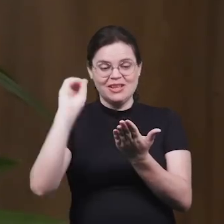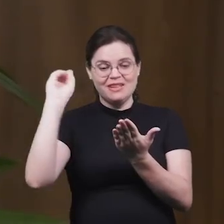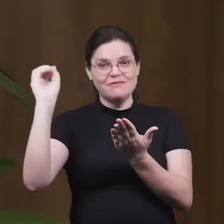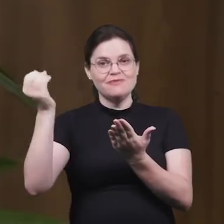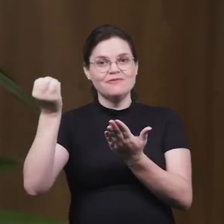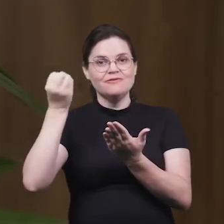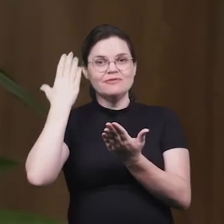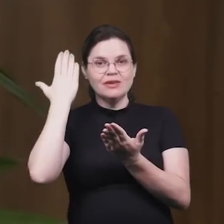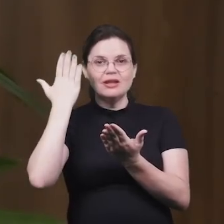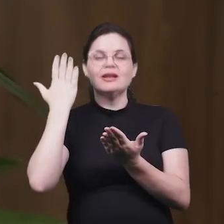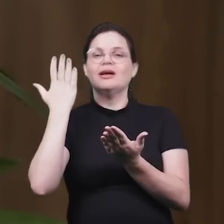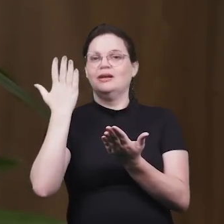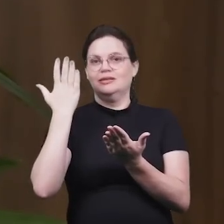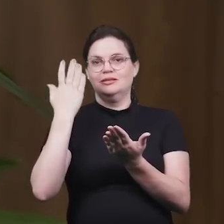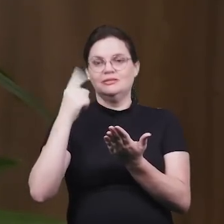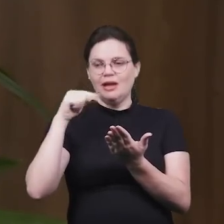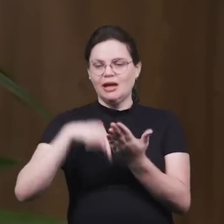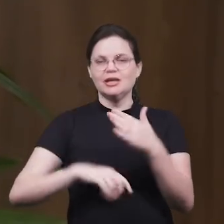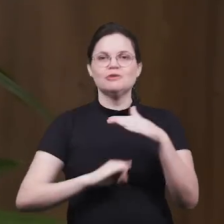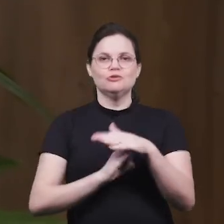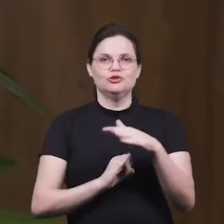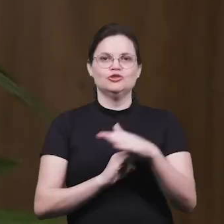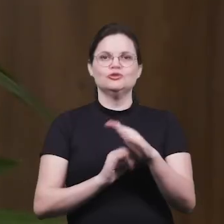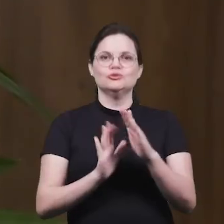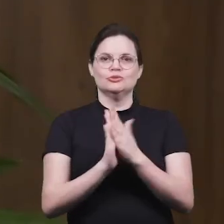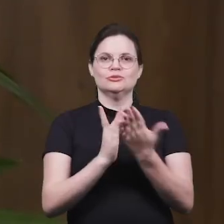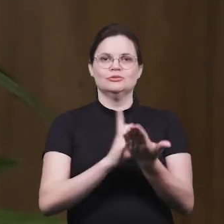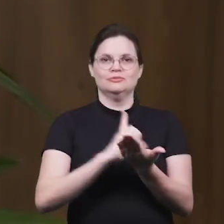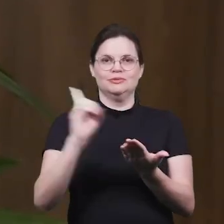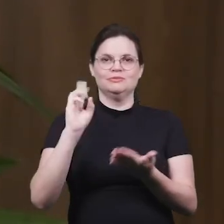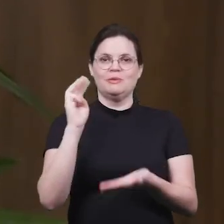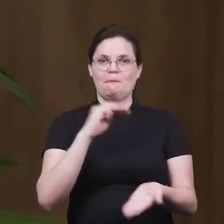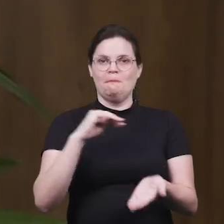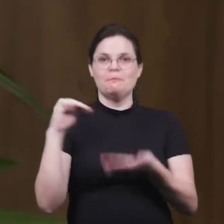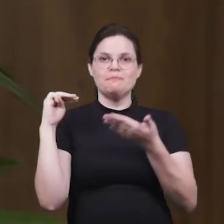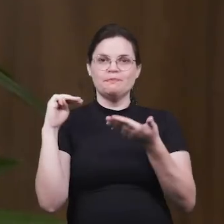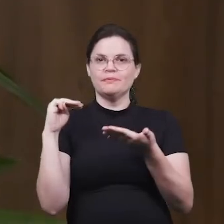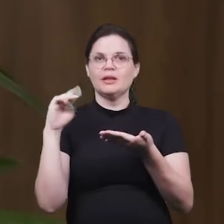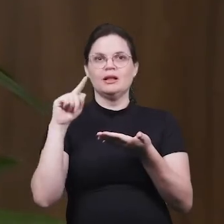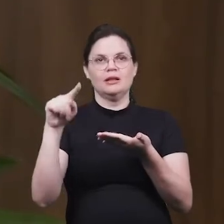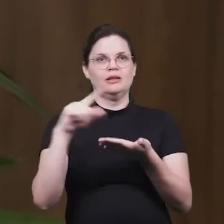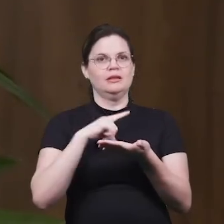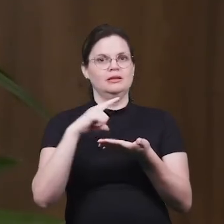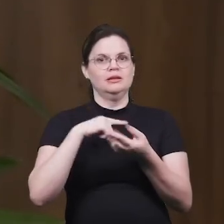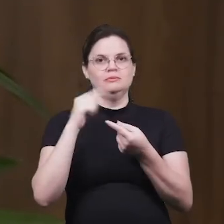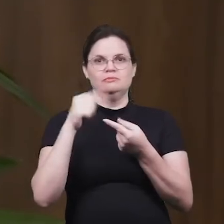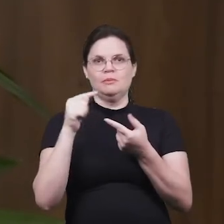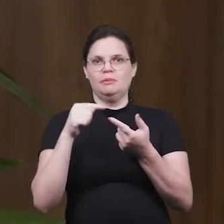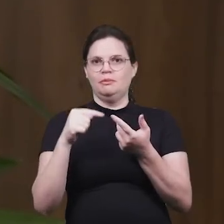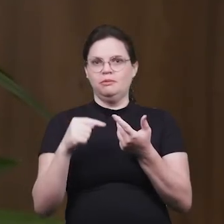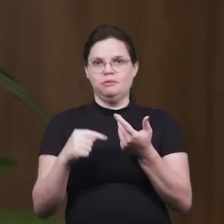do que o Instituto Bíblico Maranata, porque a riqueza lá